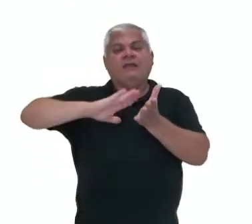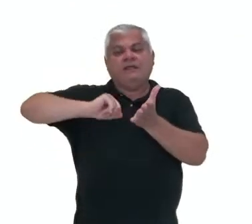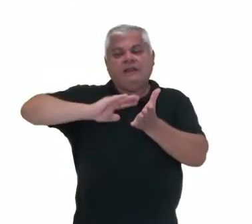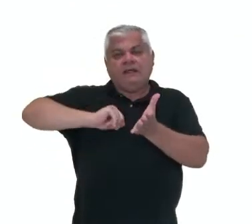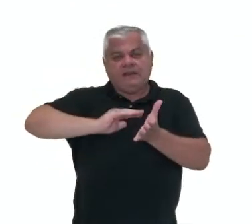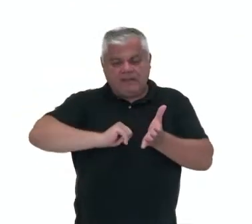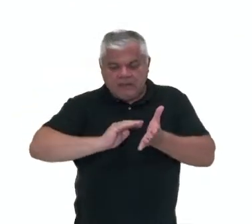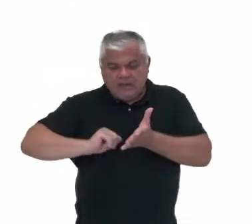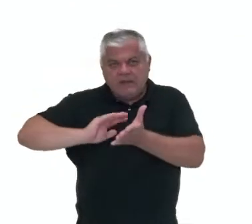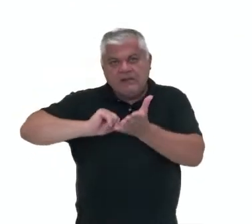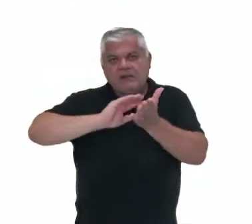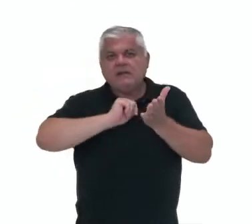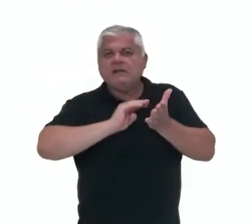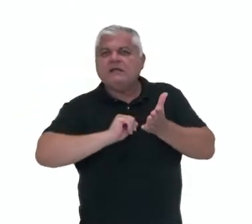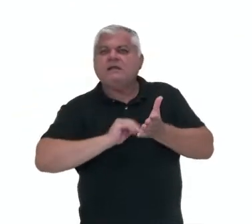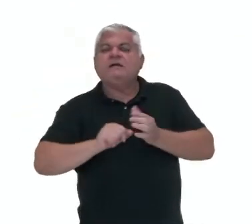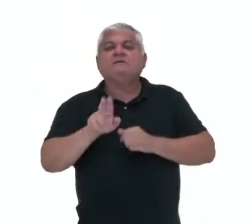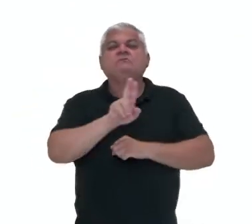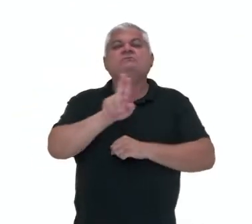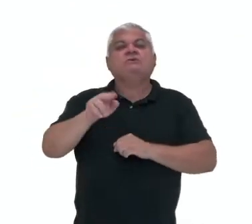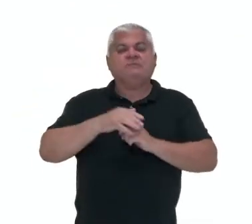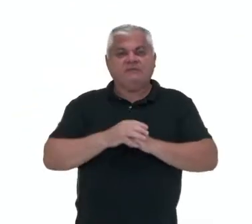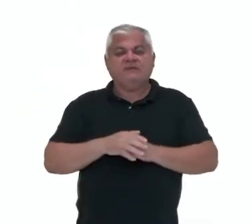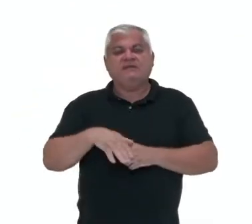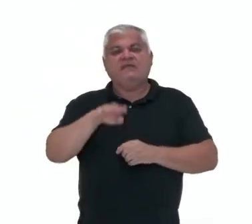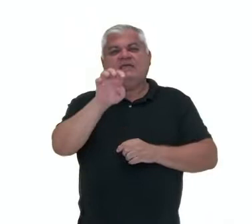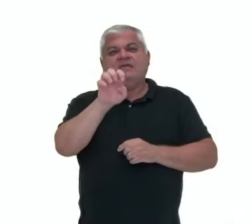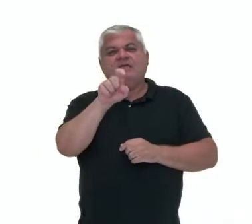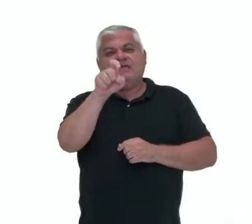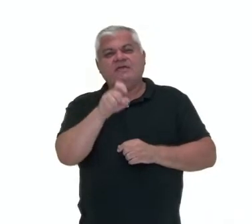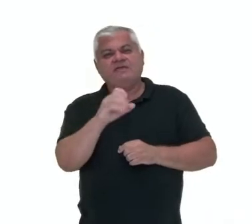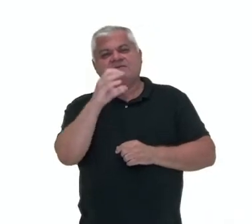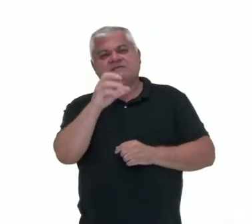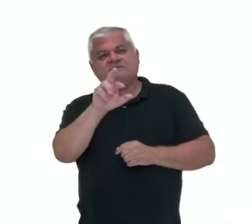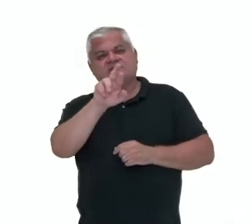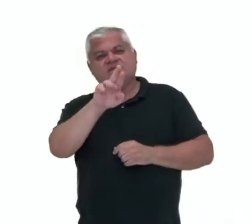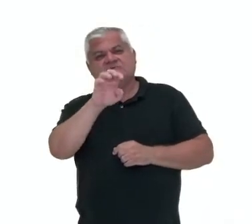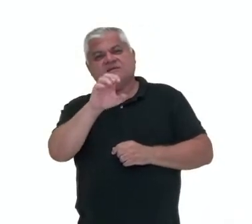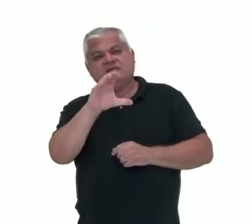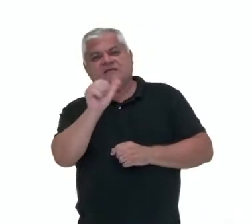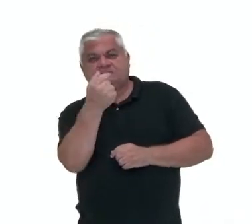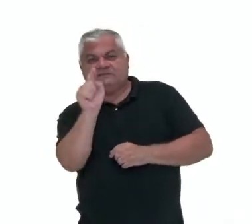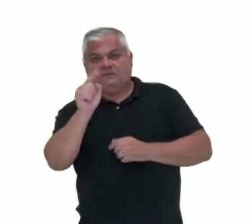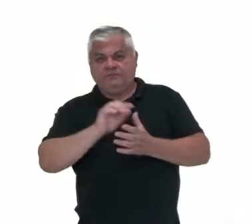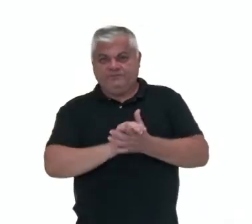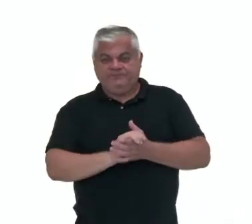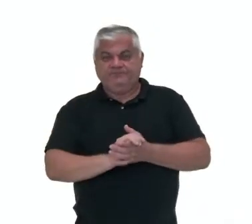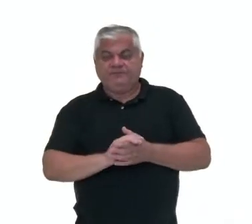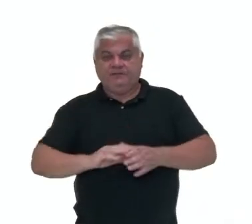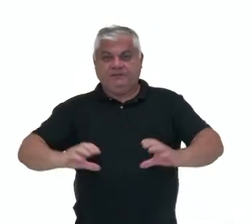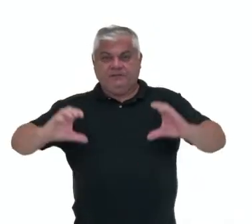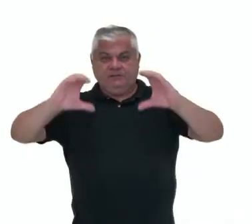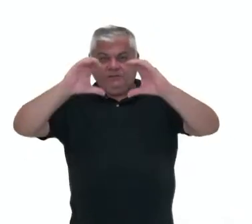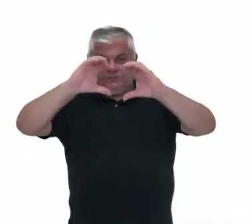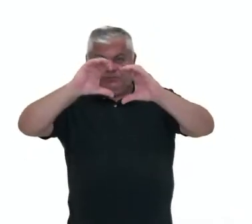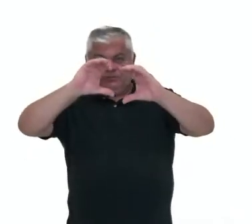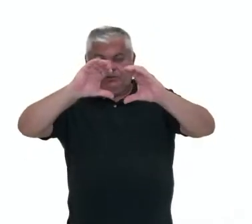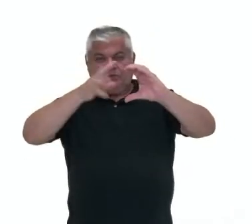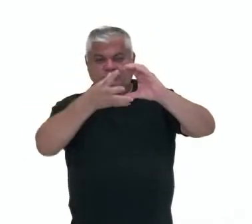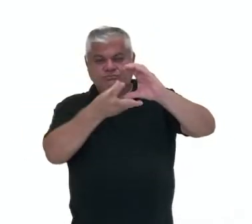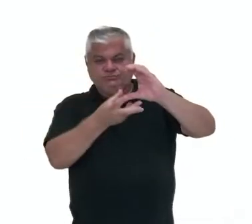eliminação é denominado então uma excreção. Então o rim vai filtrar